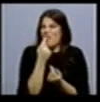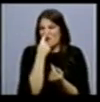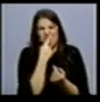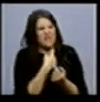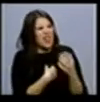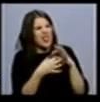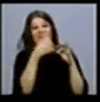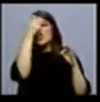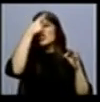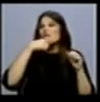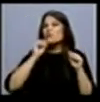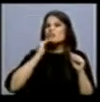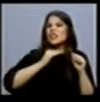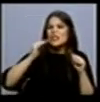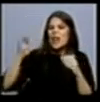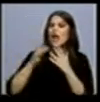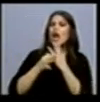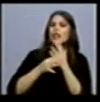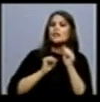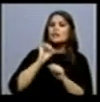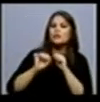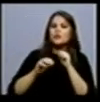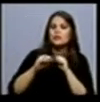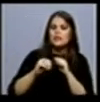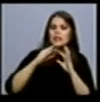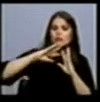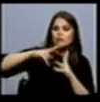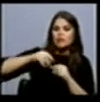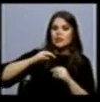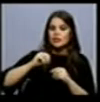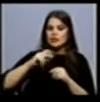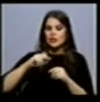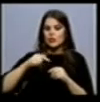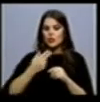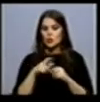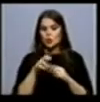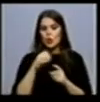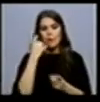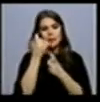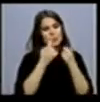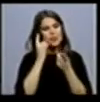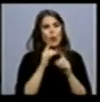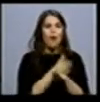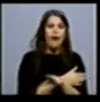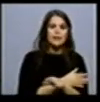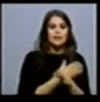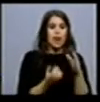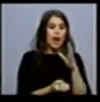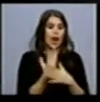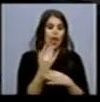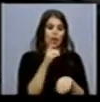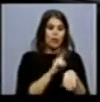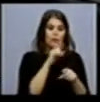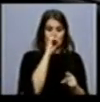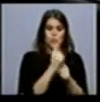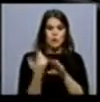da idade dos anéis de Saturno. Durante muito tempo, os cientistas pensaram que os anéis formaram-se na mesma altura que o próprio Saturno, portanto, teria aproximadamente